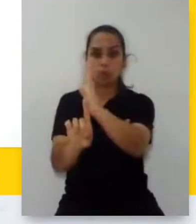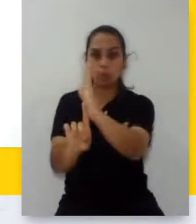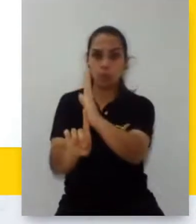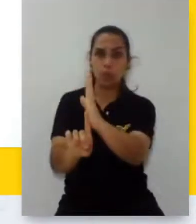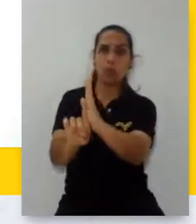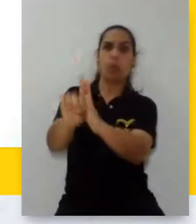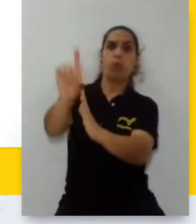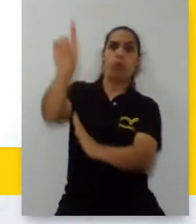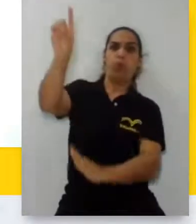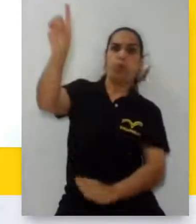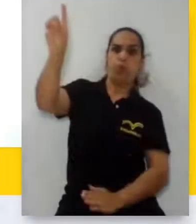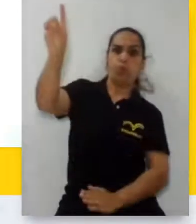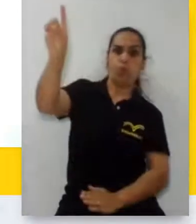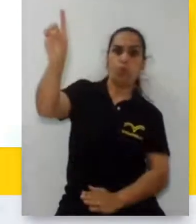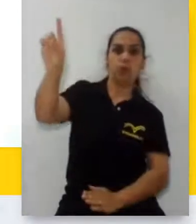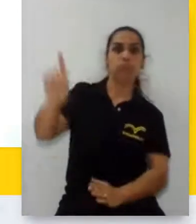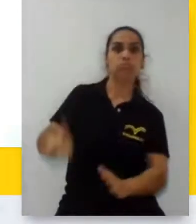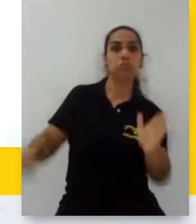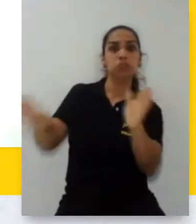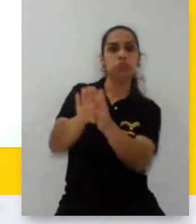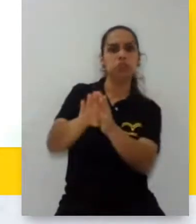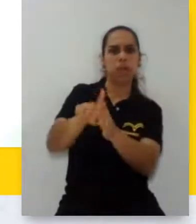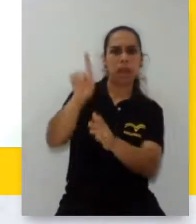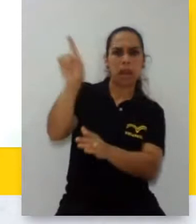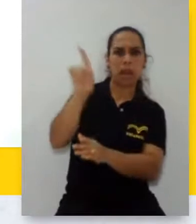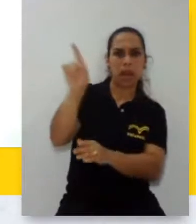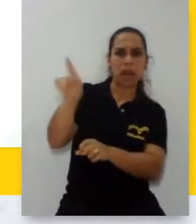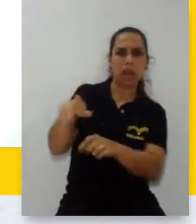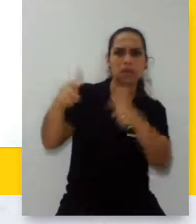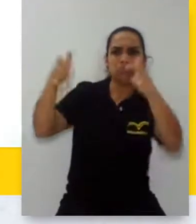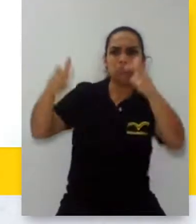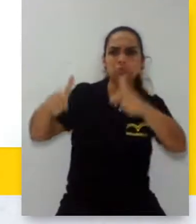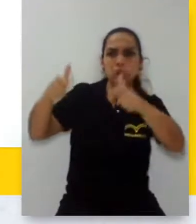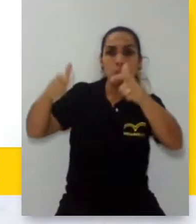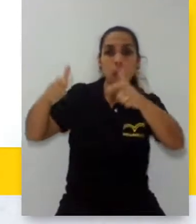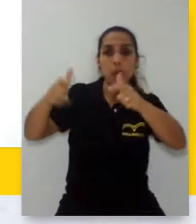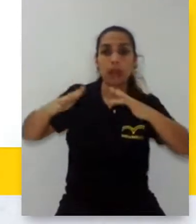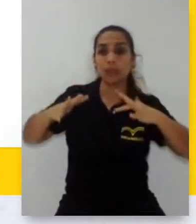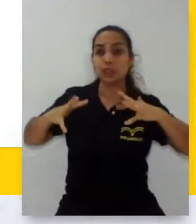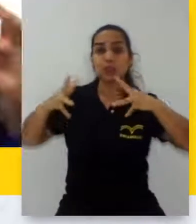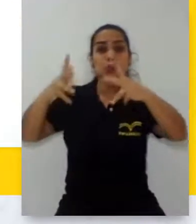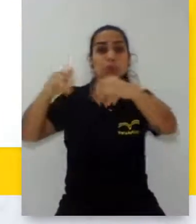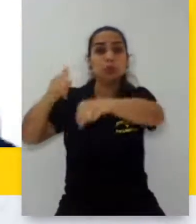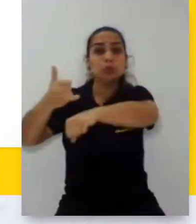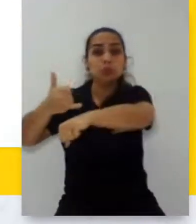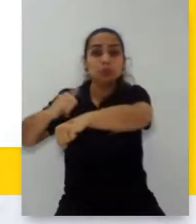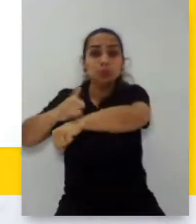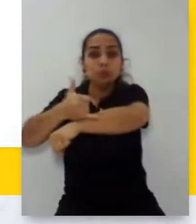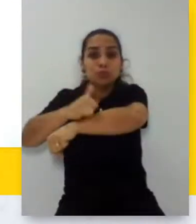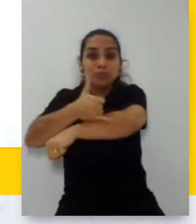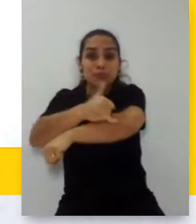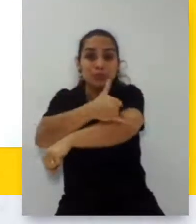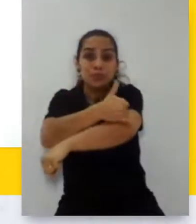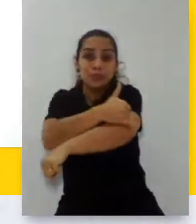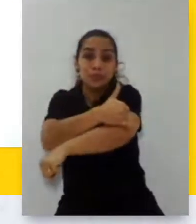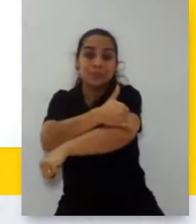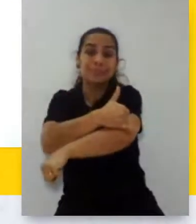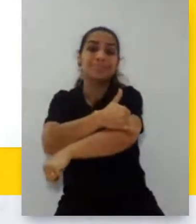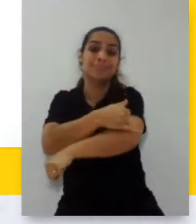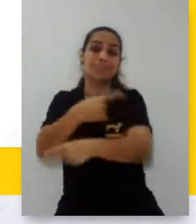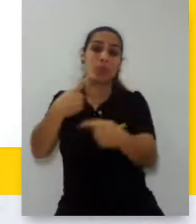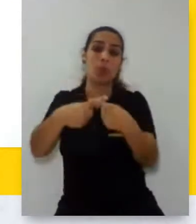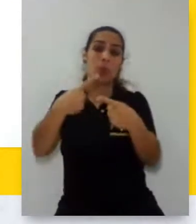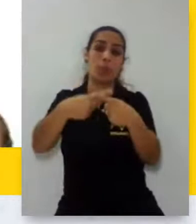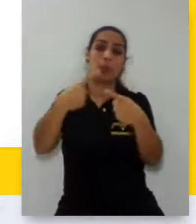vocês, o organismo ele é eficiente, mas ele é inteligente no caso seguinte, você está ingerindo muita caloria, ele